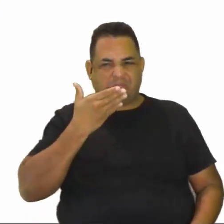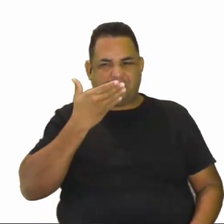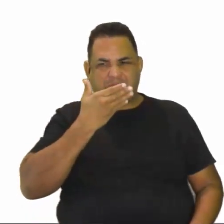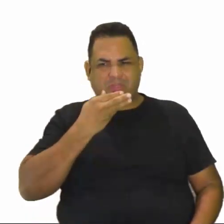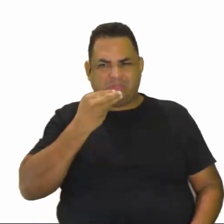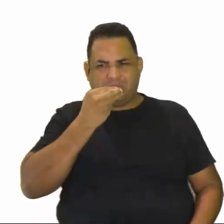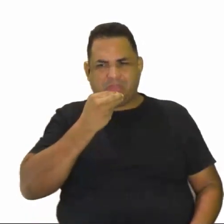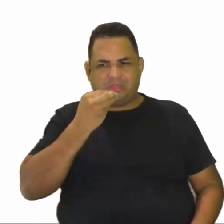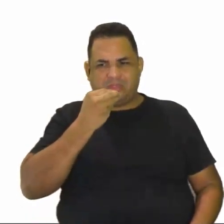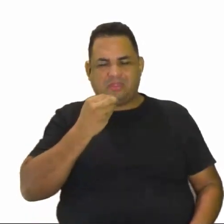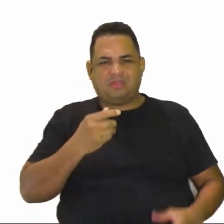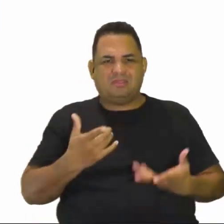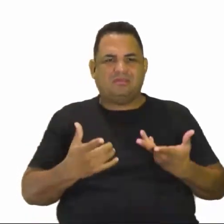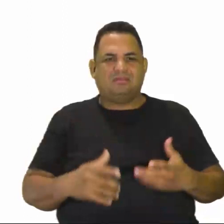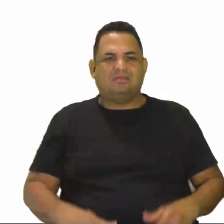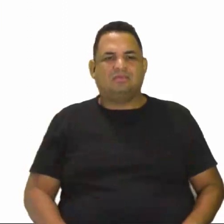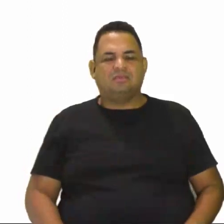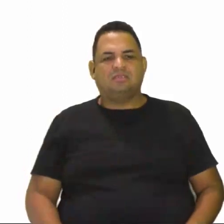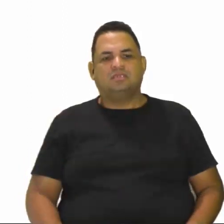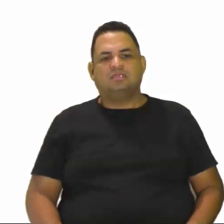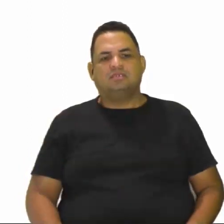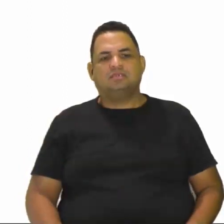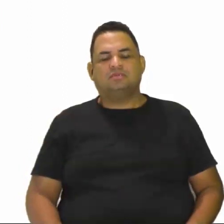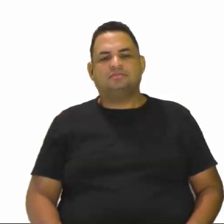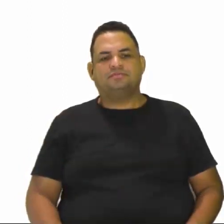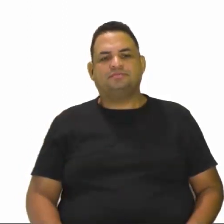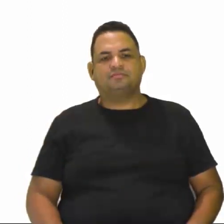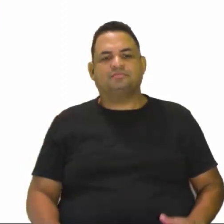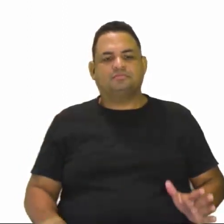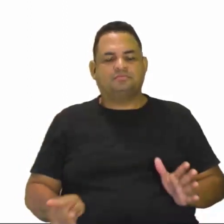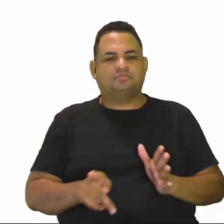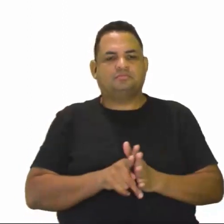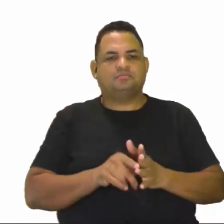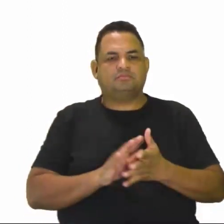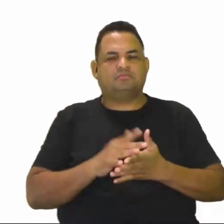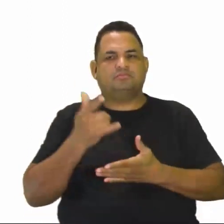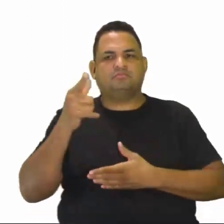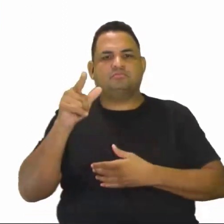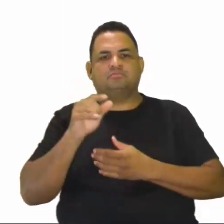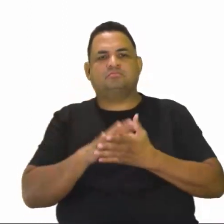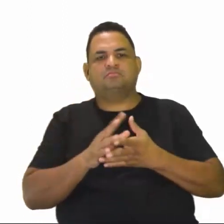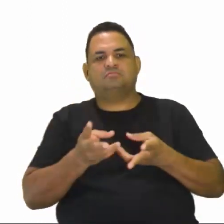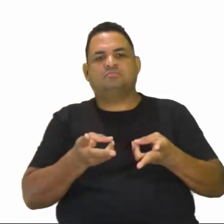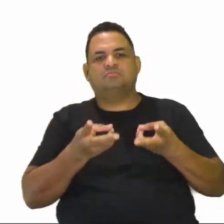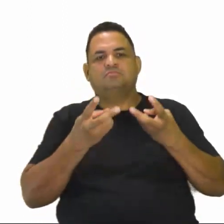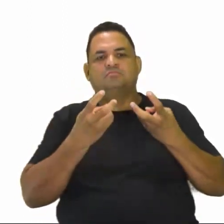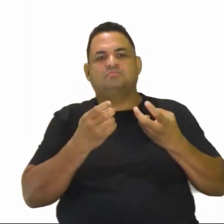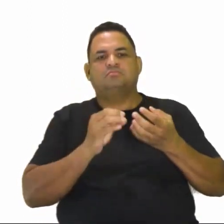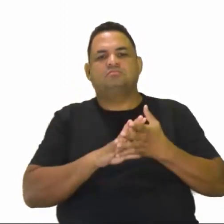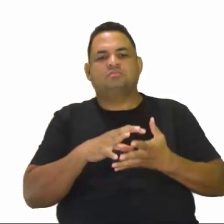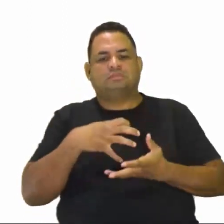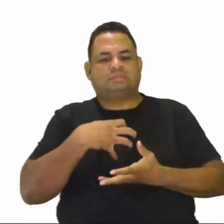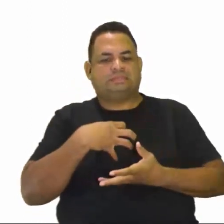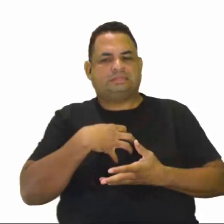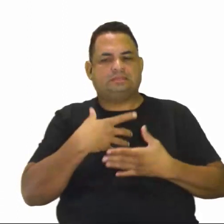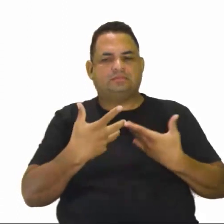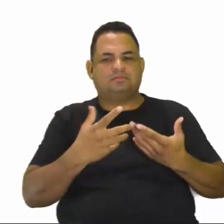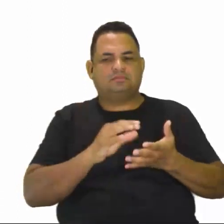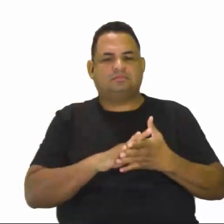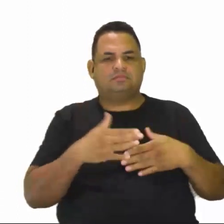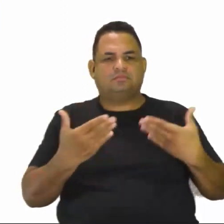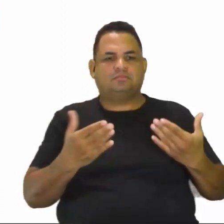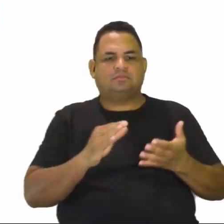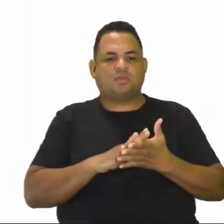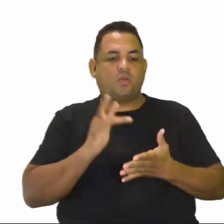uma propriedade organoléptica, ou seja, propriedade que a gente consegue definir pelos sentidos, e nesse